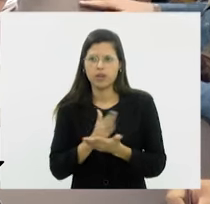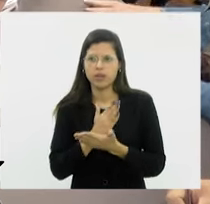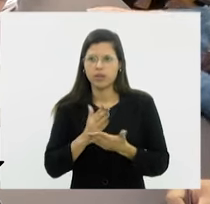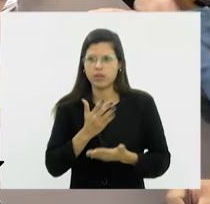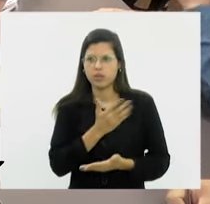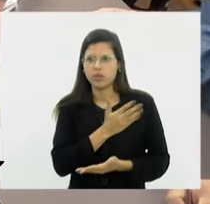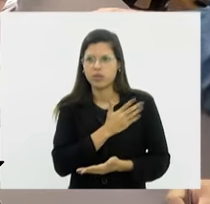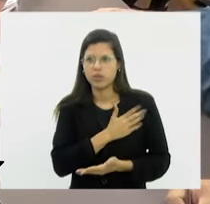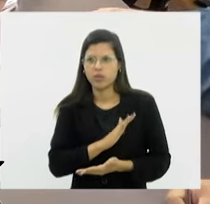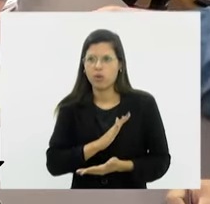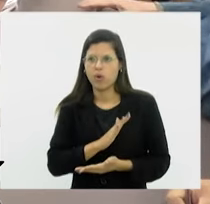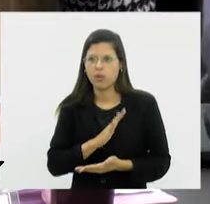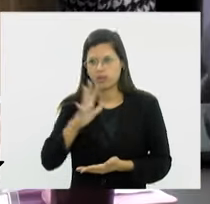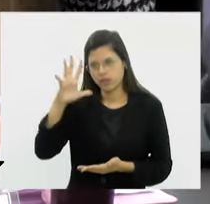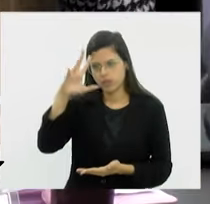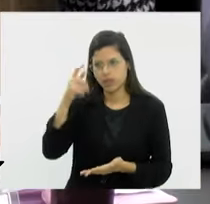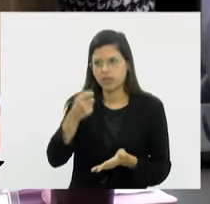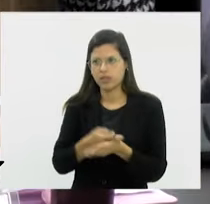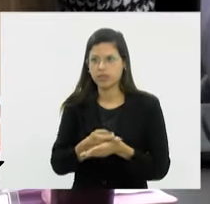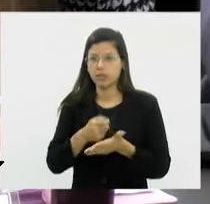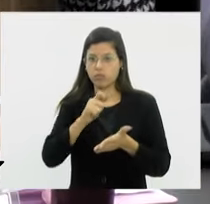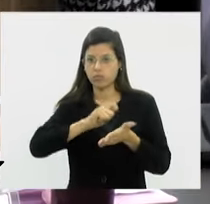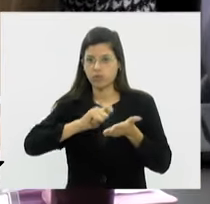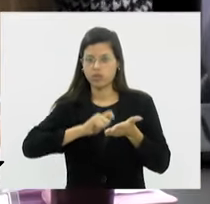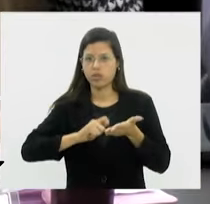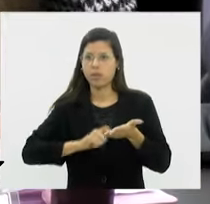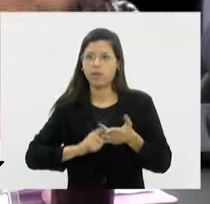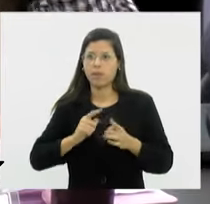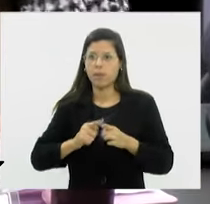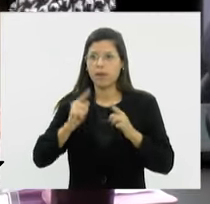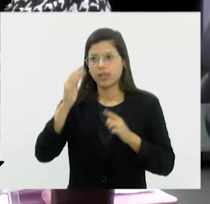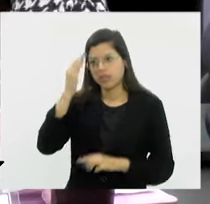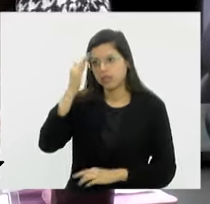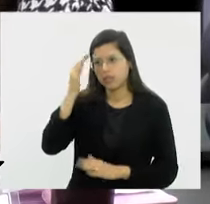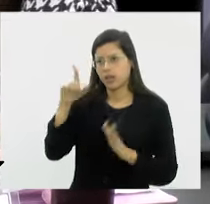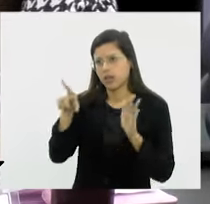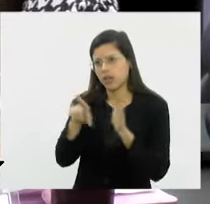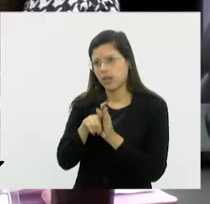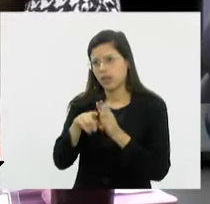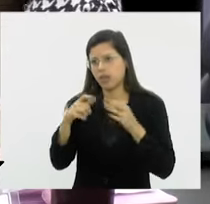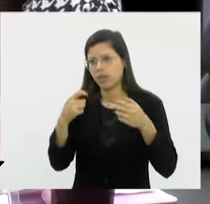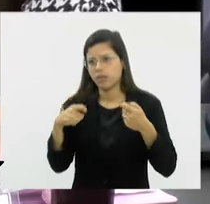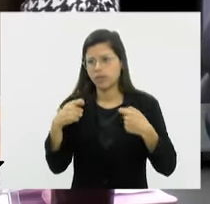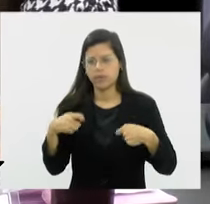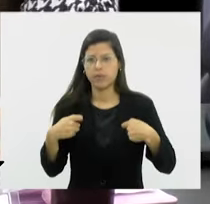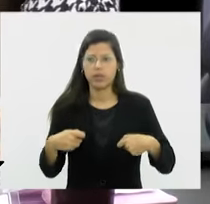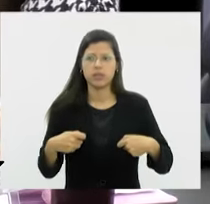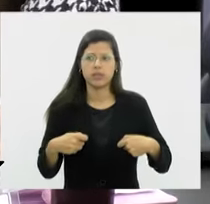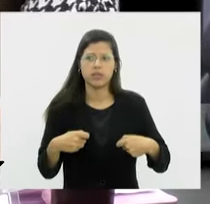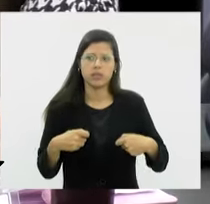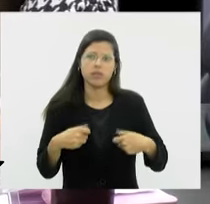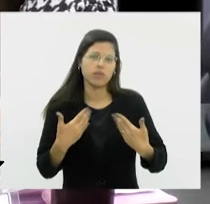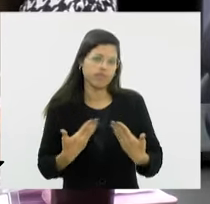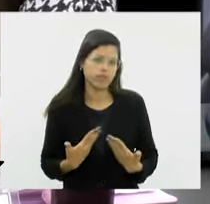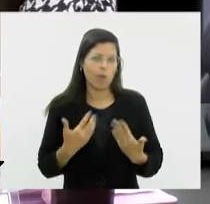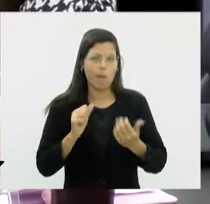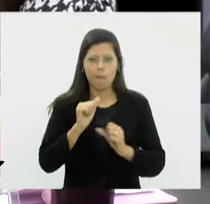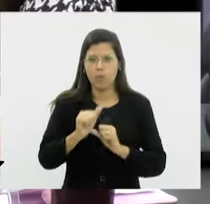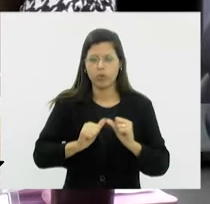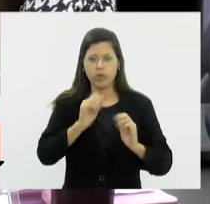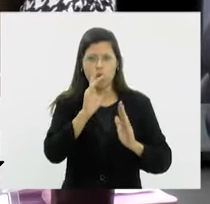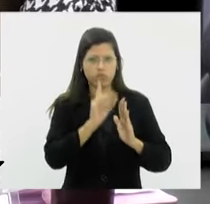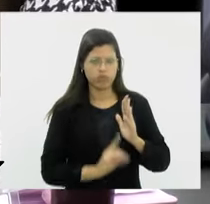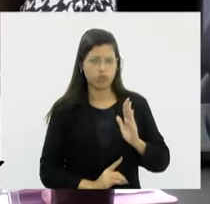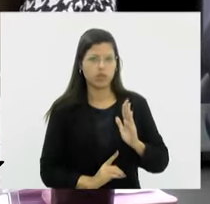da decisão escrita, mas é fato que a gente, para entender a legalidade, a gente precisa, então, mudar o direito. E, de